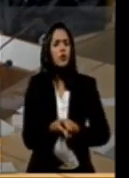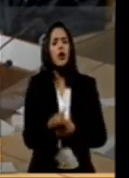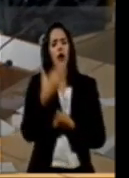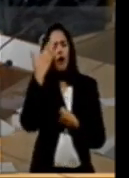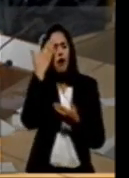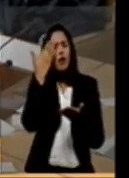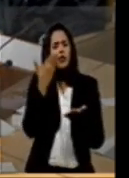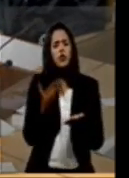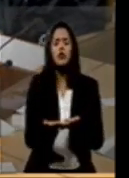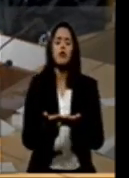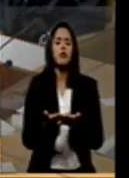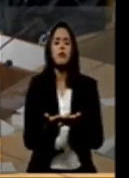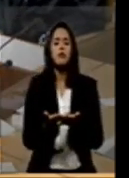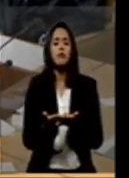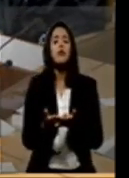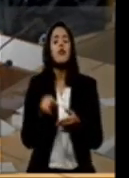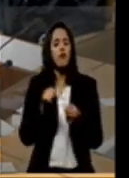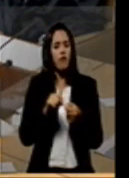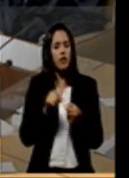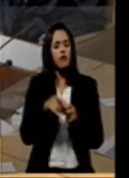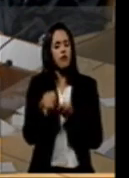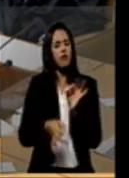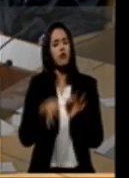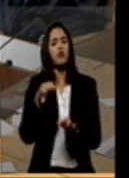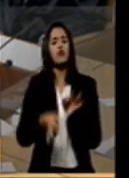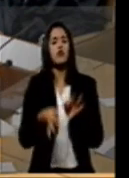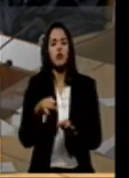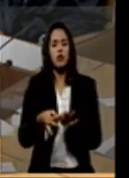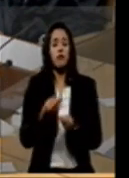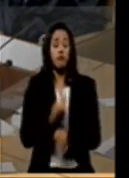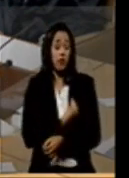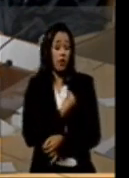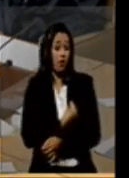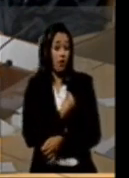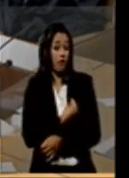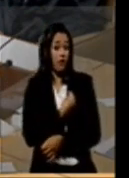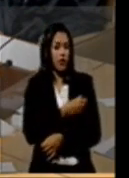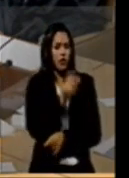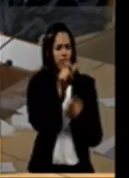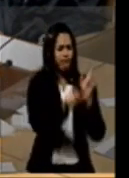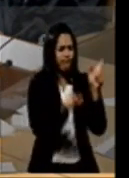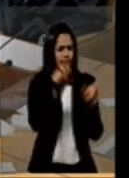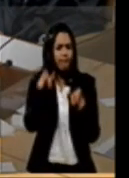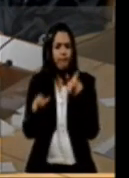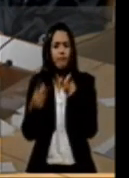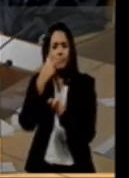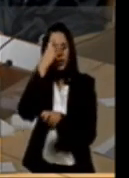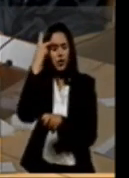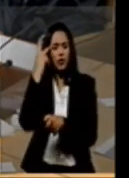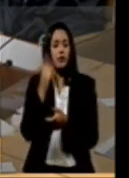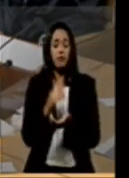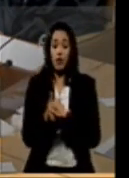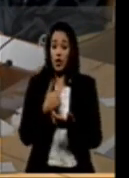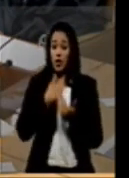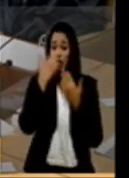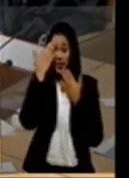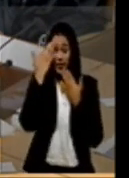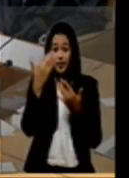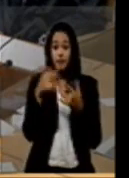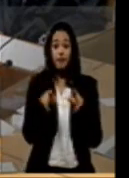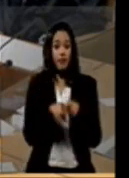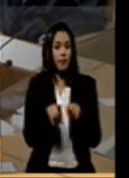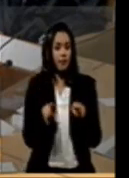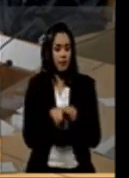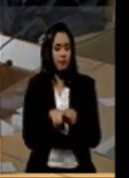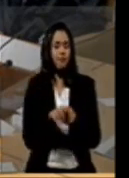pela perseverança em realizar a justiça na vida dos cidadãos agradeço ainda a contribuição